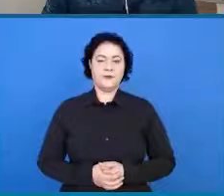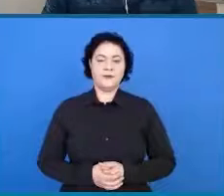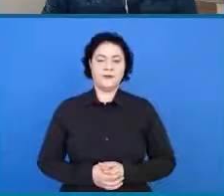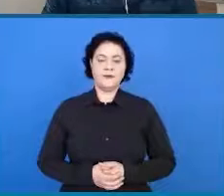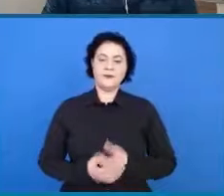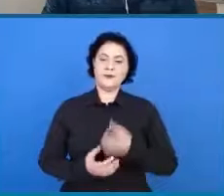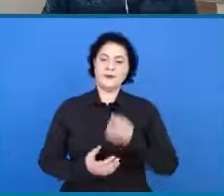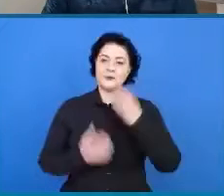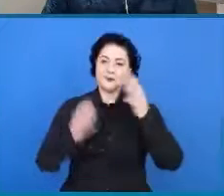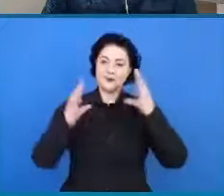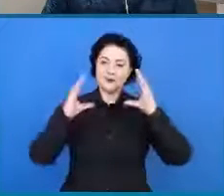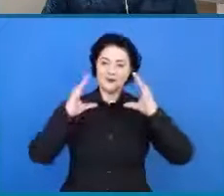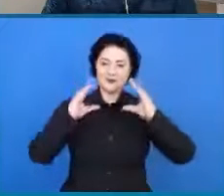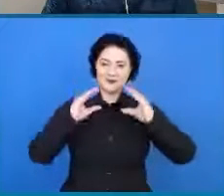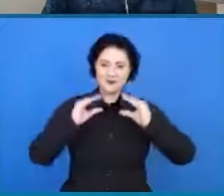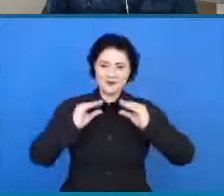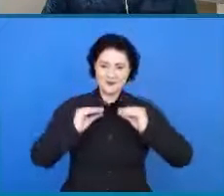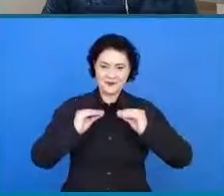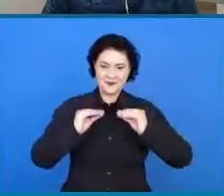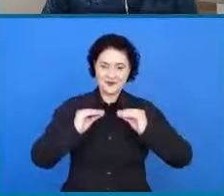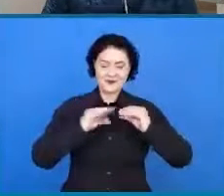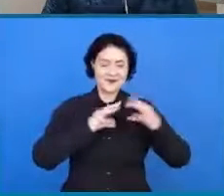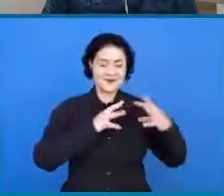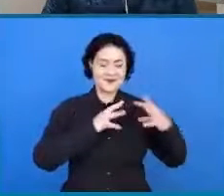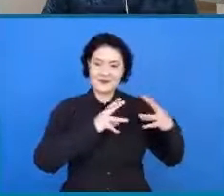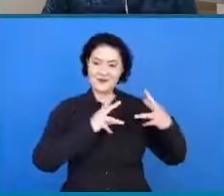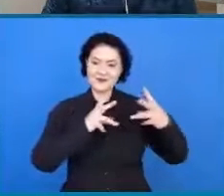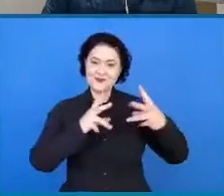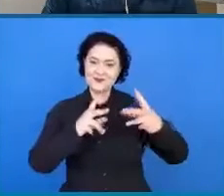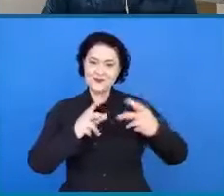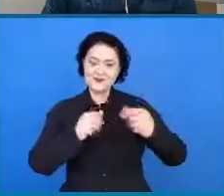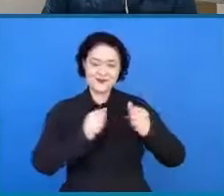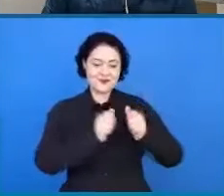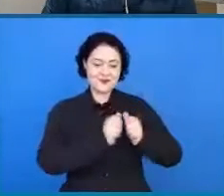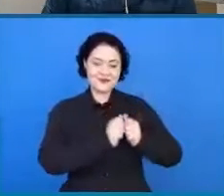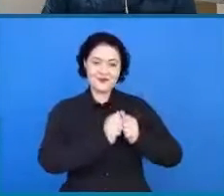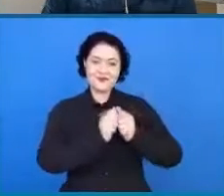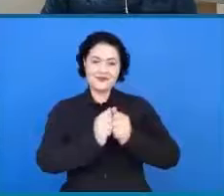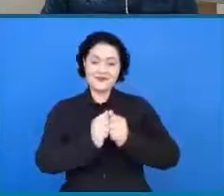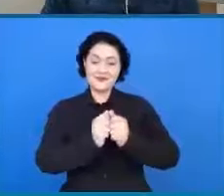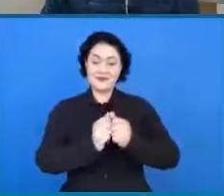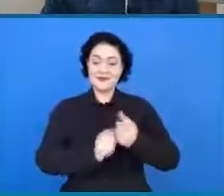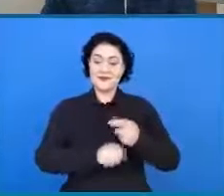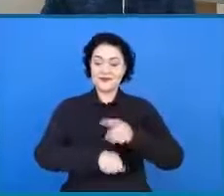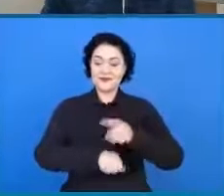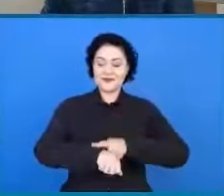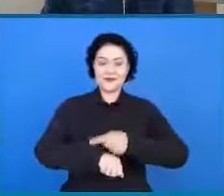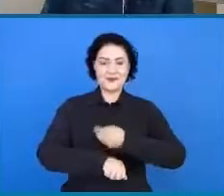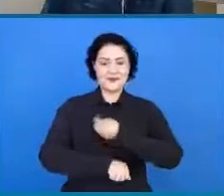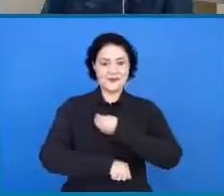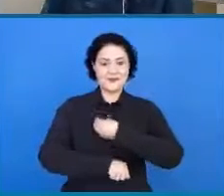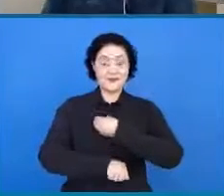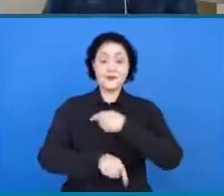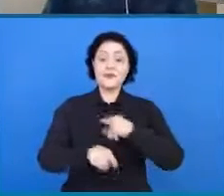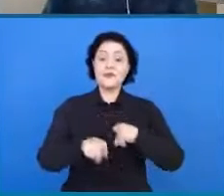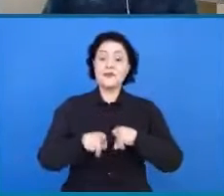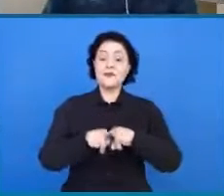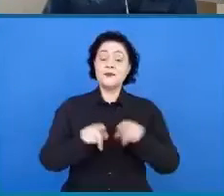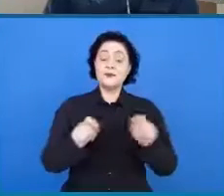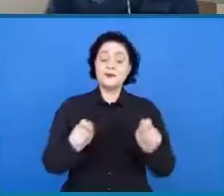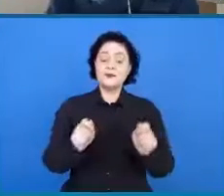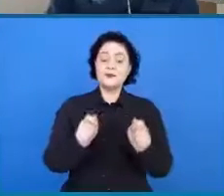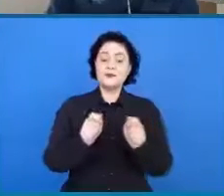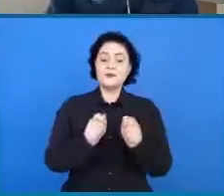boa noite a todos os que nos acompanham neste momento os que estão conosco